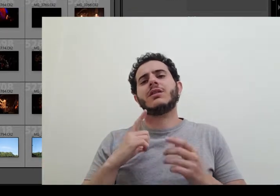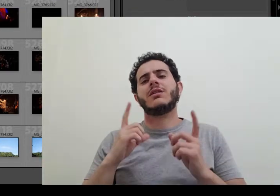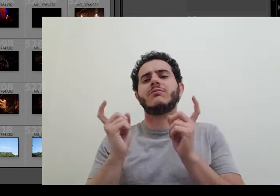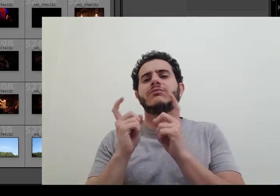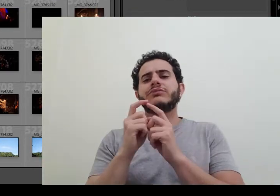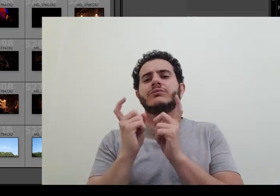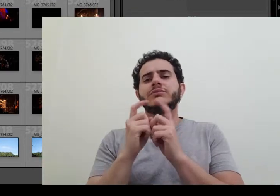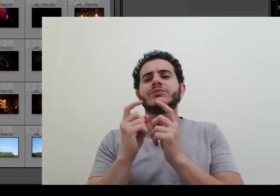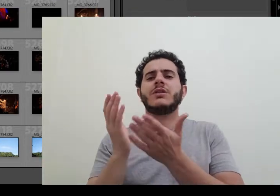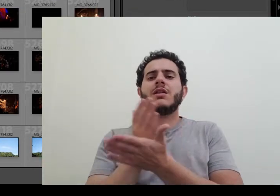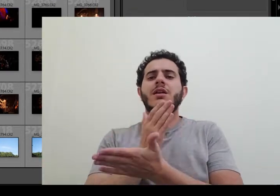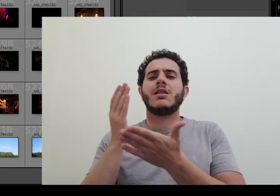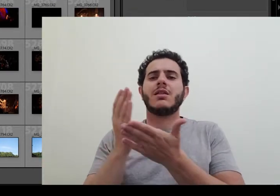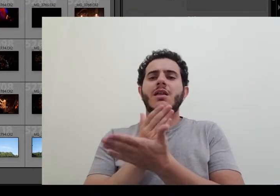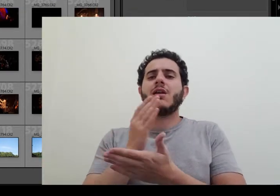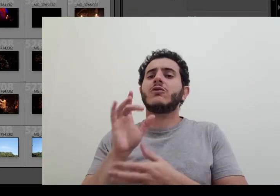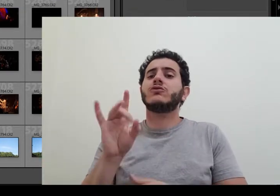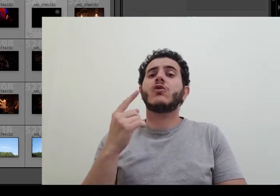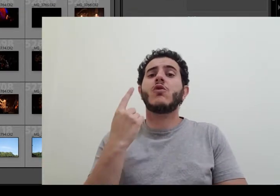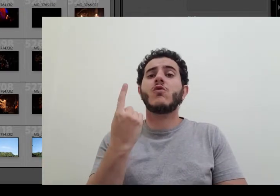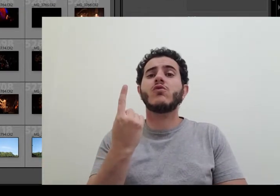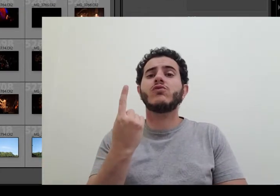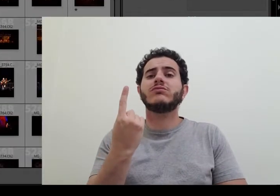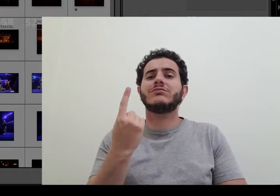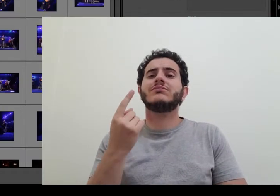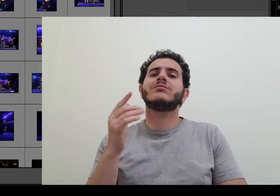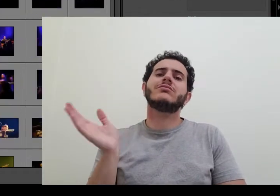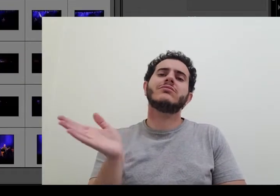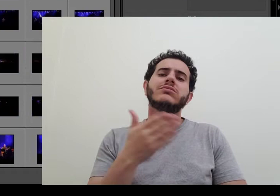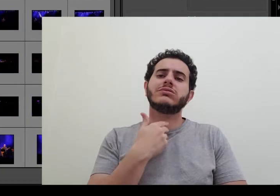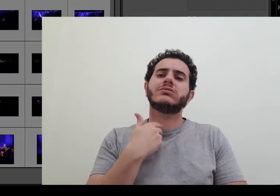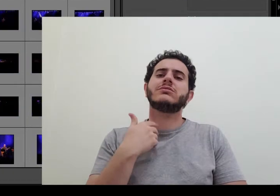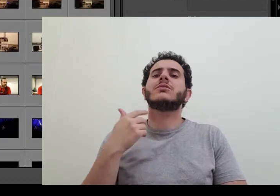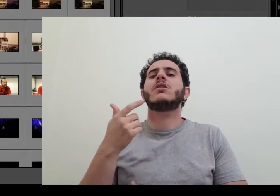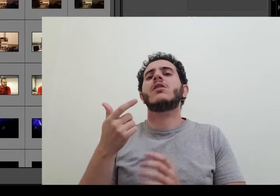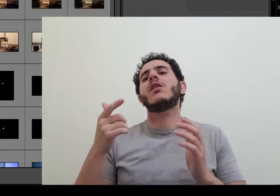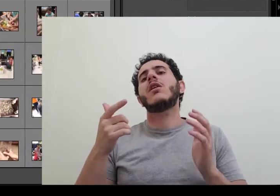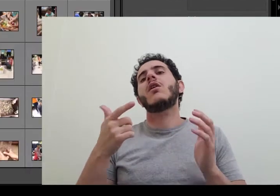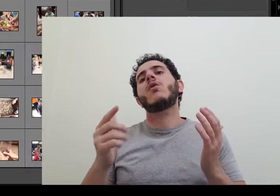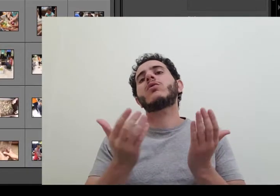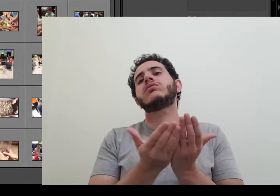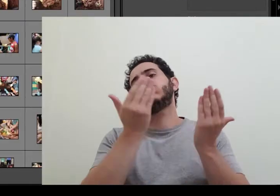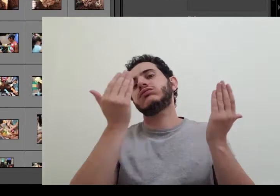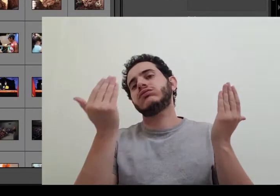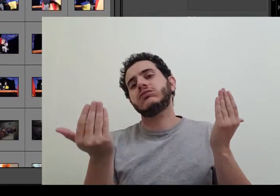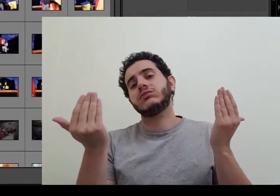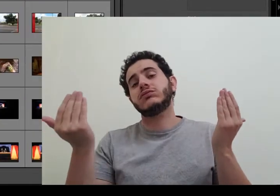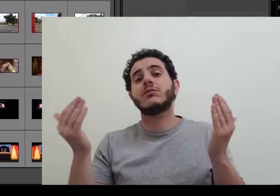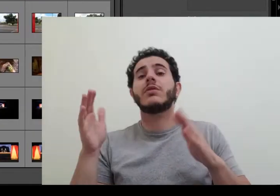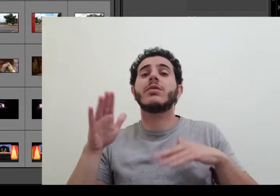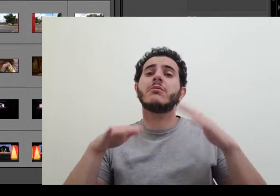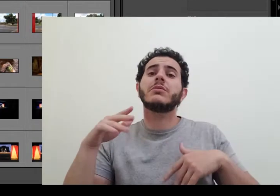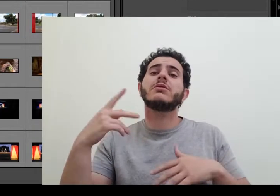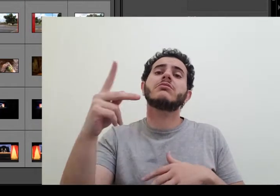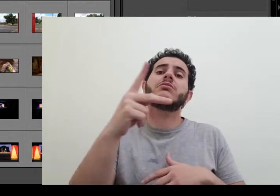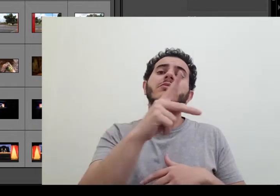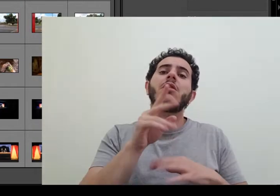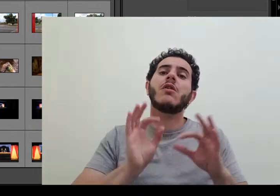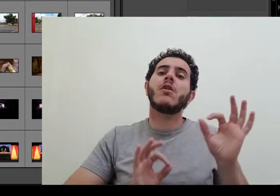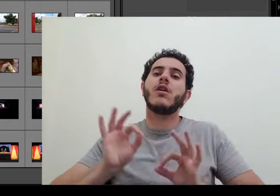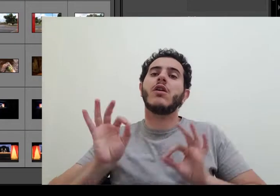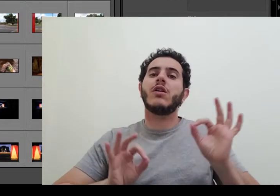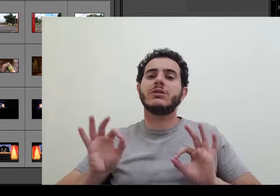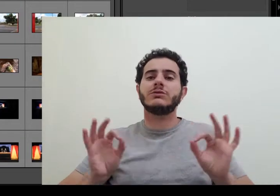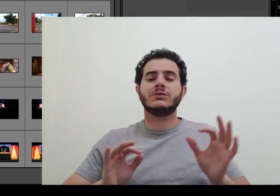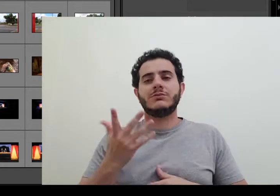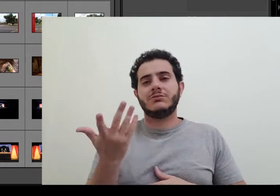pode abrir um catálogo de cada vez. Então, às vezes, isso pode ser um problema, mas ao mesmo tempo é bom para você se organizar. Por exemplo, como